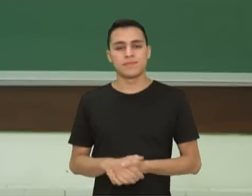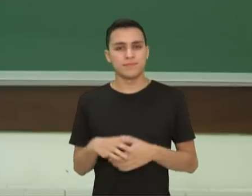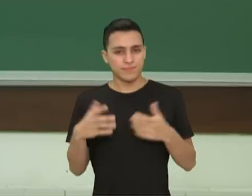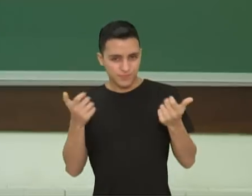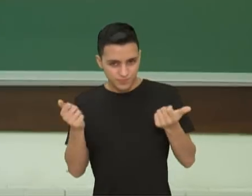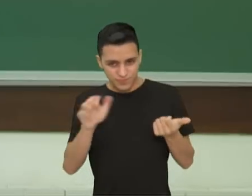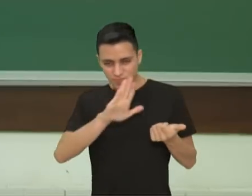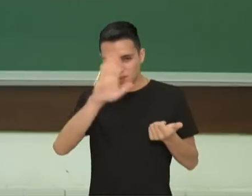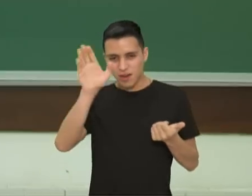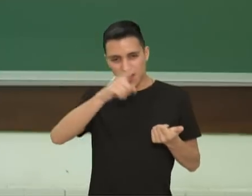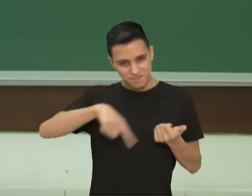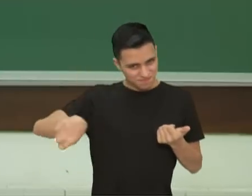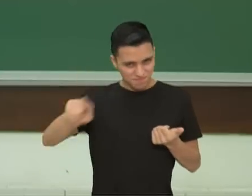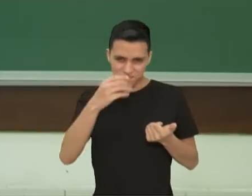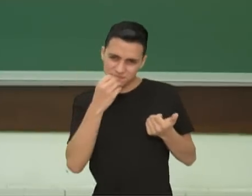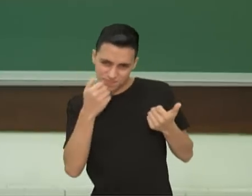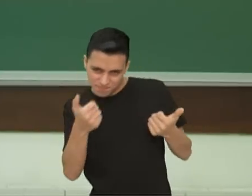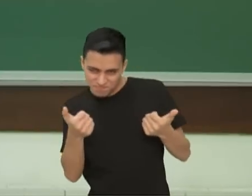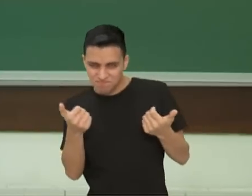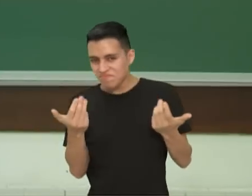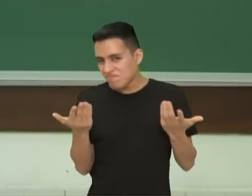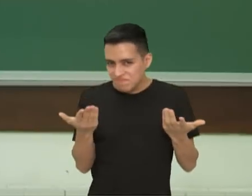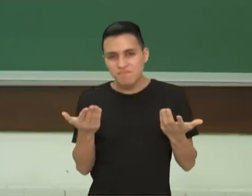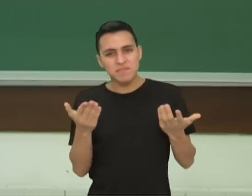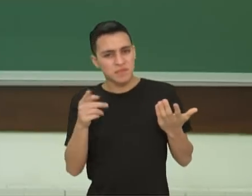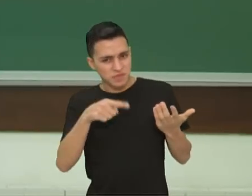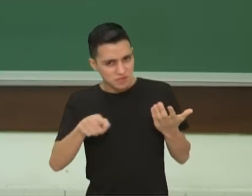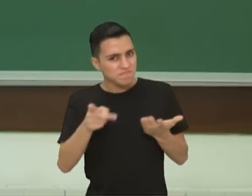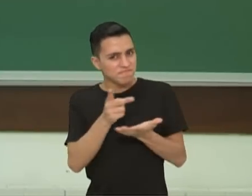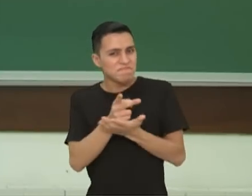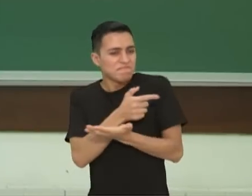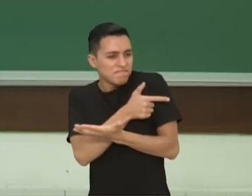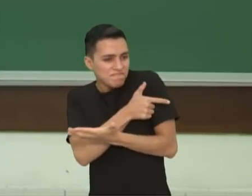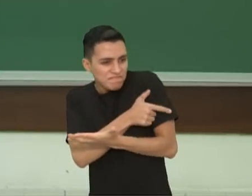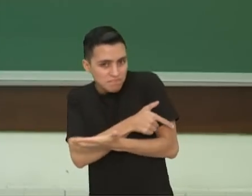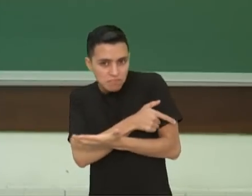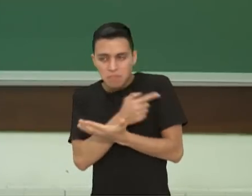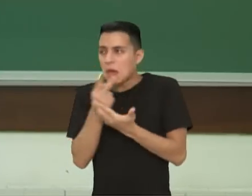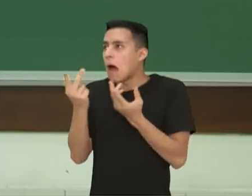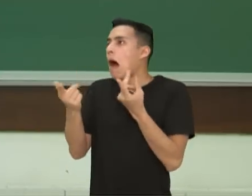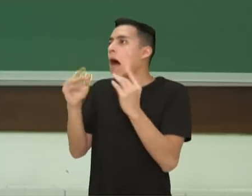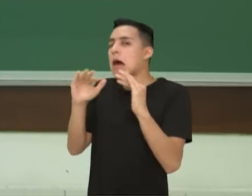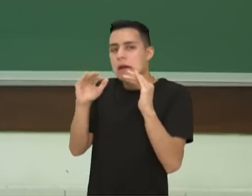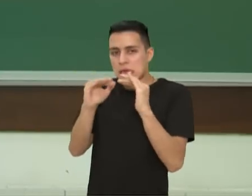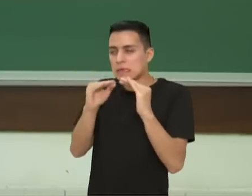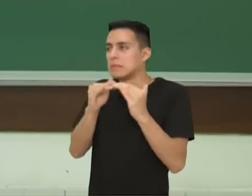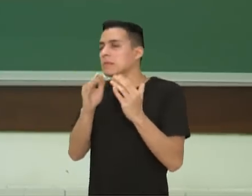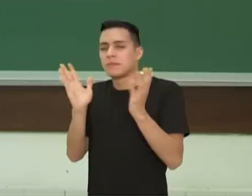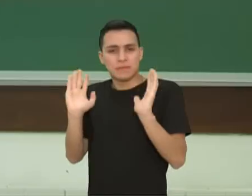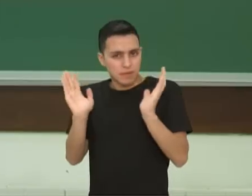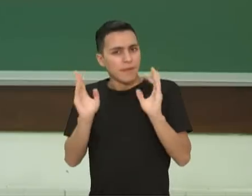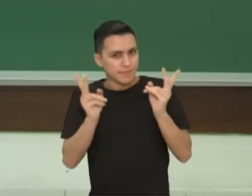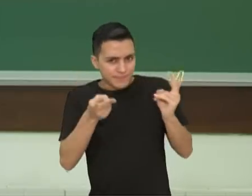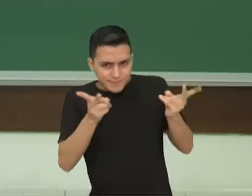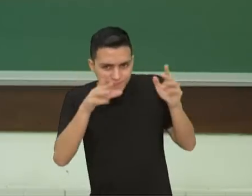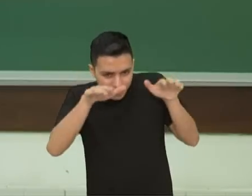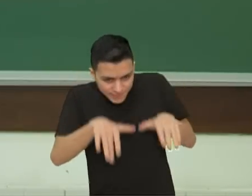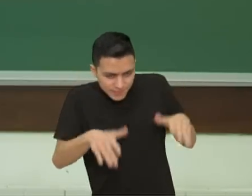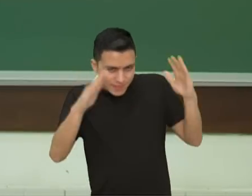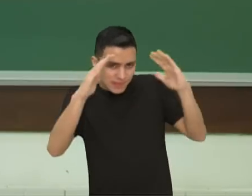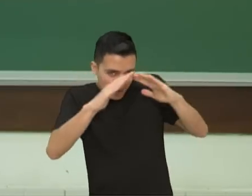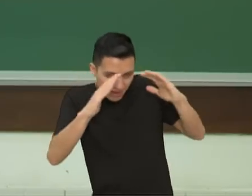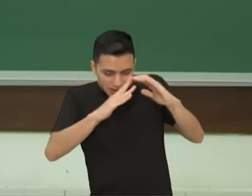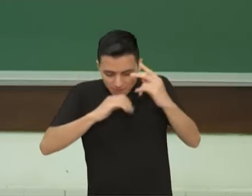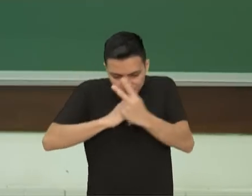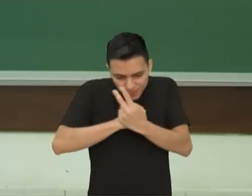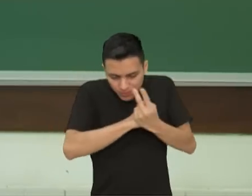Olá, tudo bom com vocês? Como que vocês estão? Se comportando? Não estão saindo de casa, né? Eu espero que estejam se cuidando,